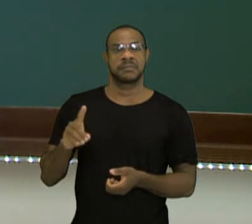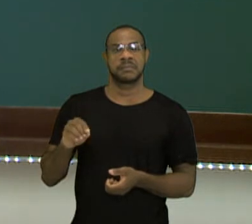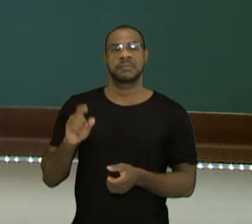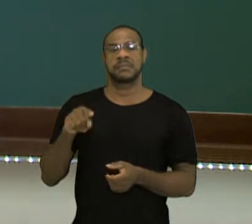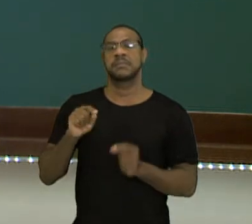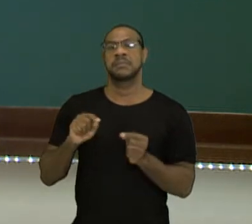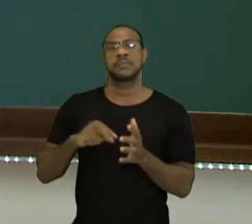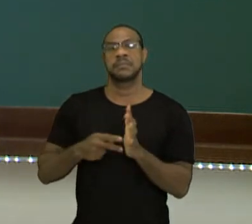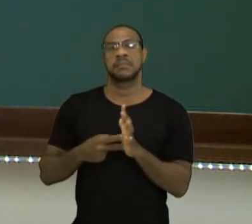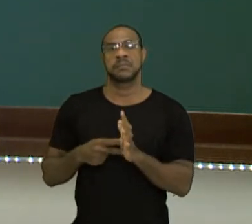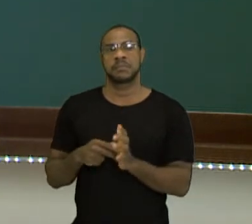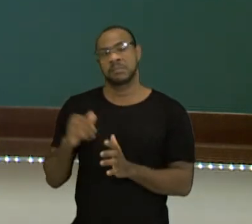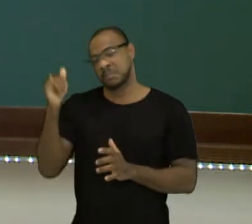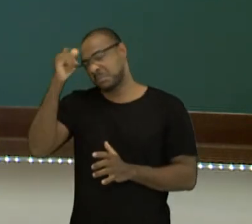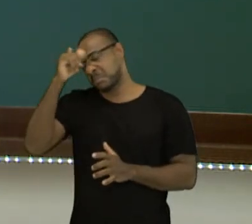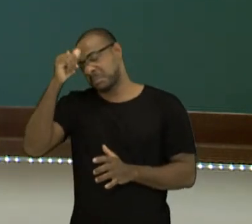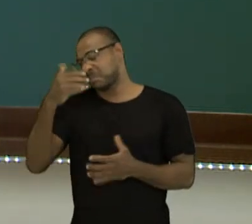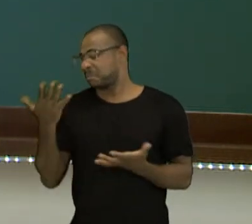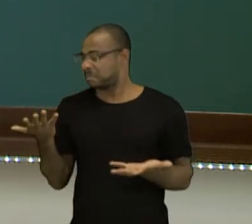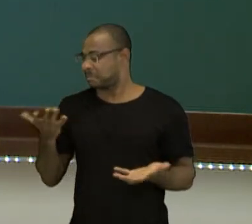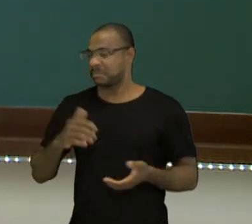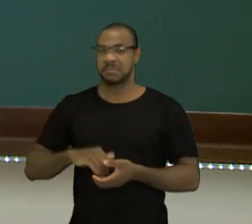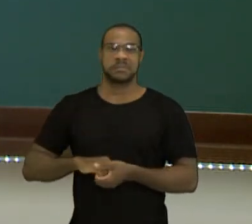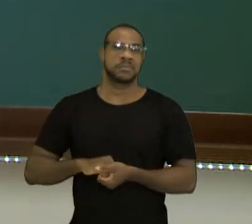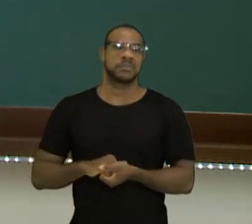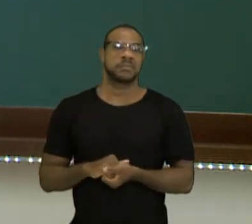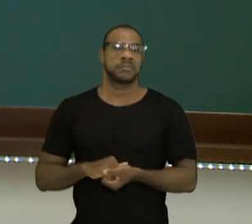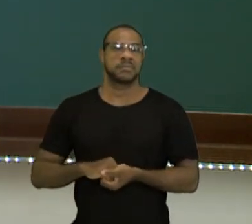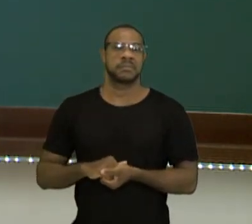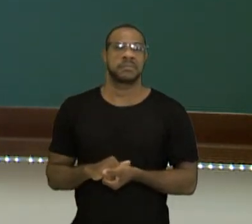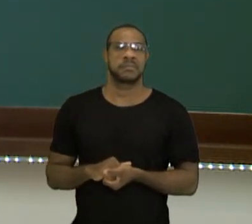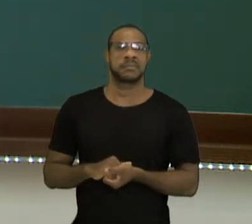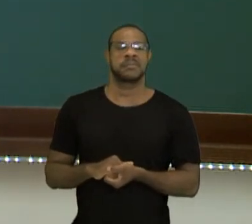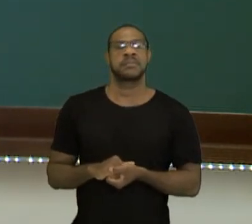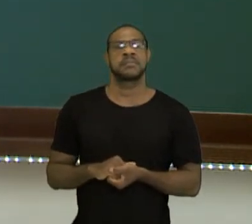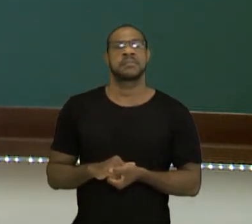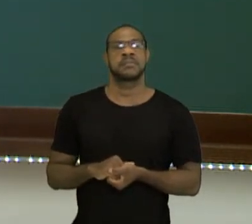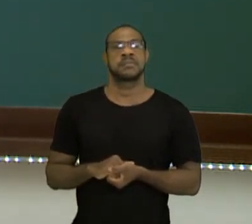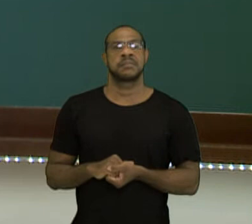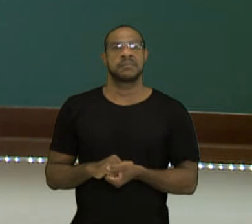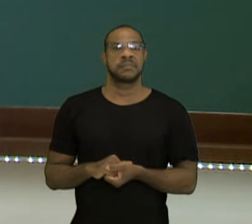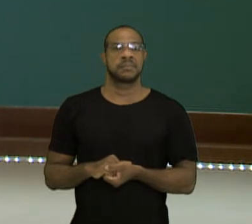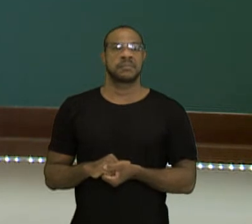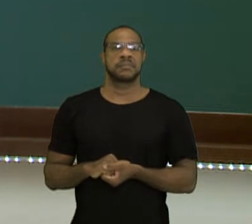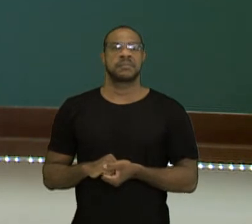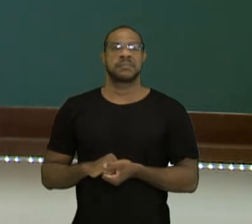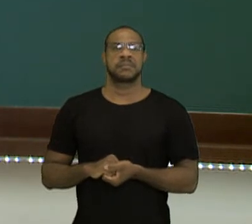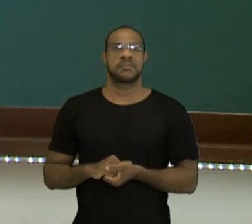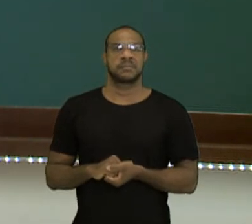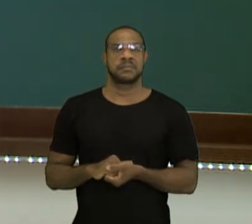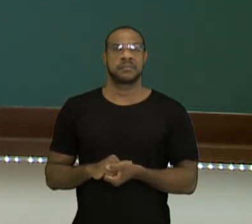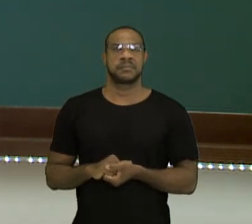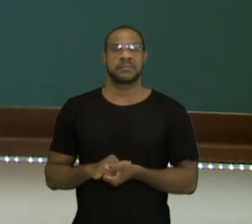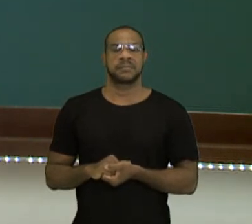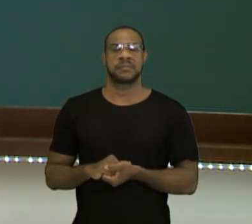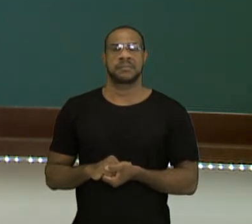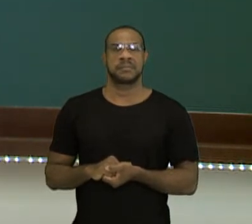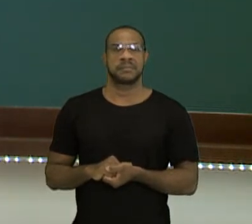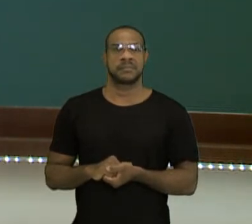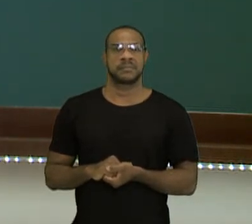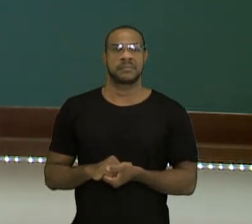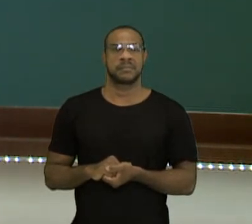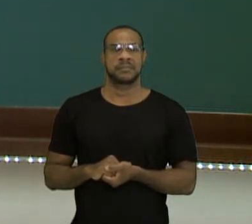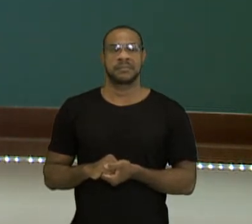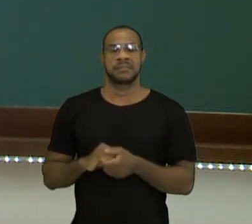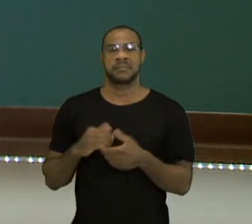Agora, expressa desejos também, desejos. Desearia contemplar mais atardeceres,